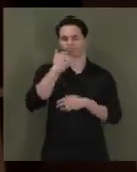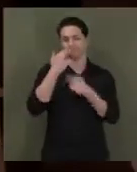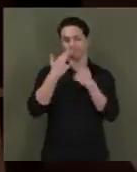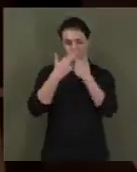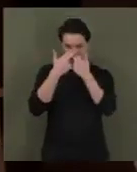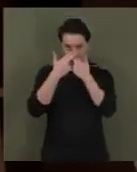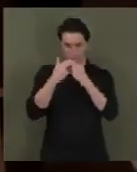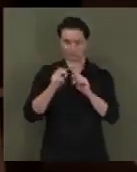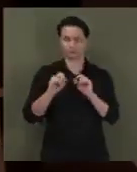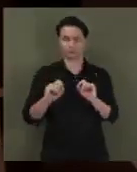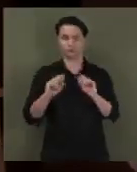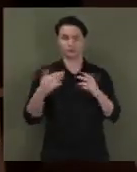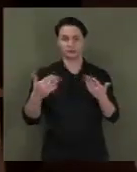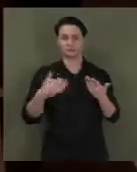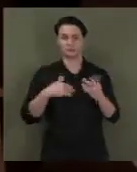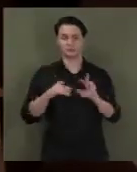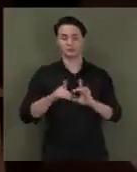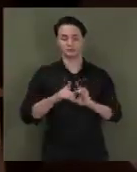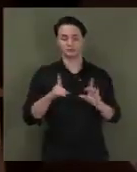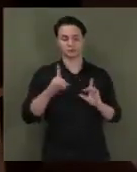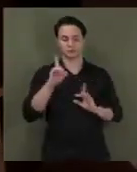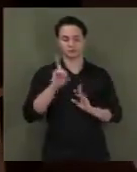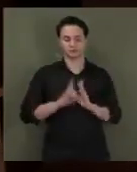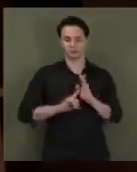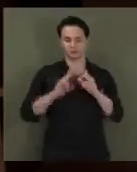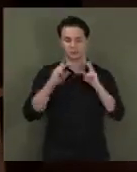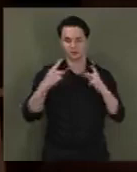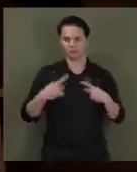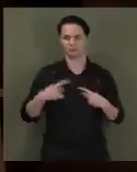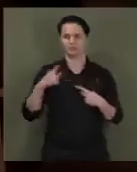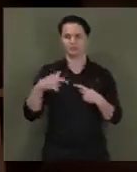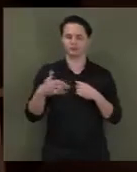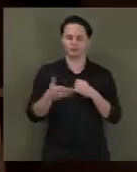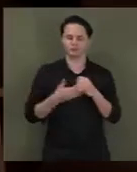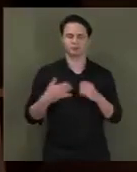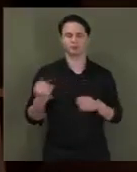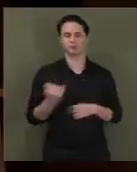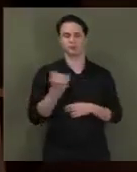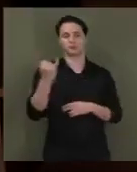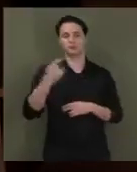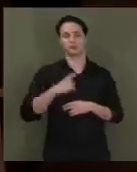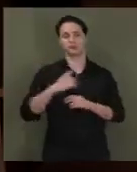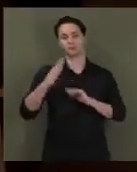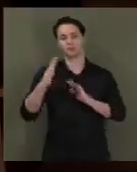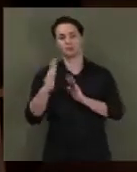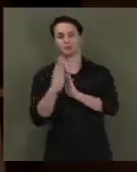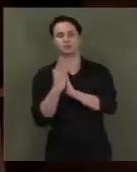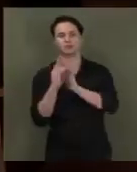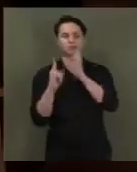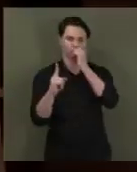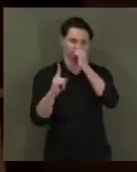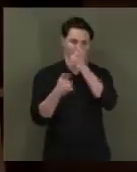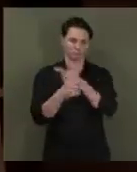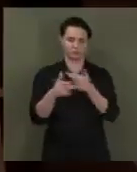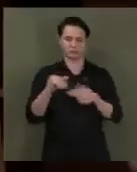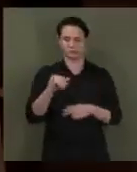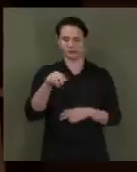A democracia e os direitos humanos são fundamentais para combater